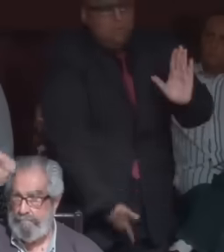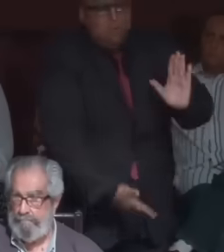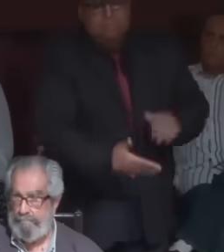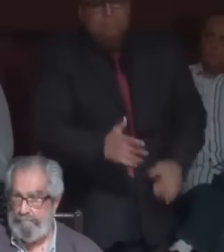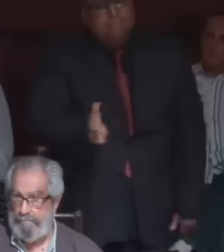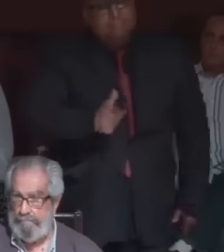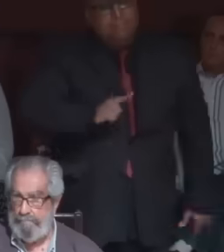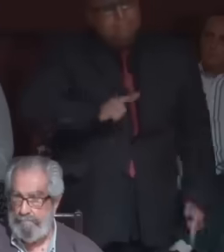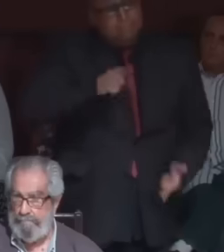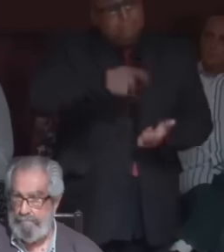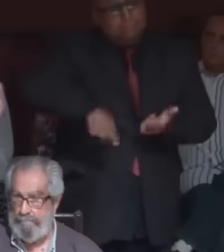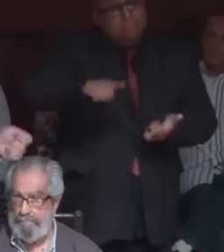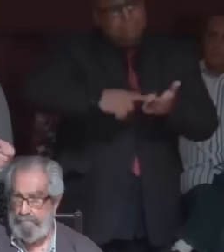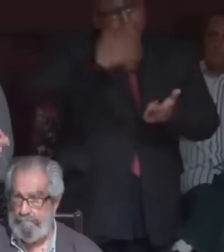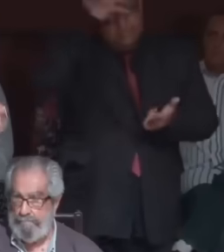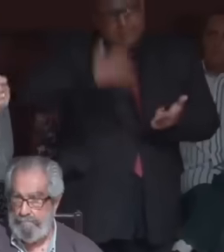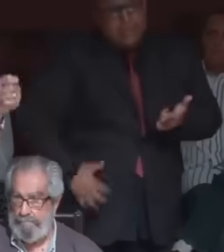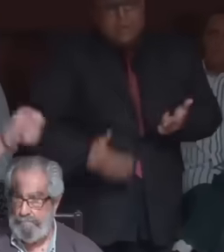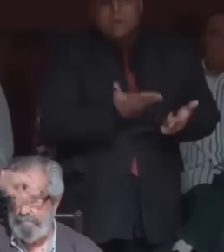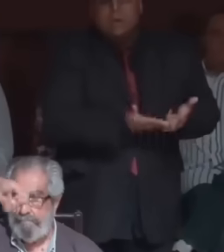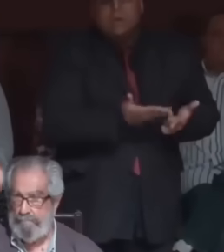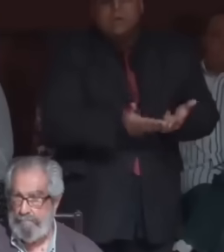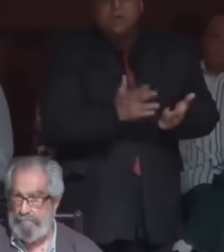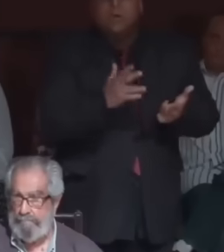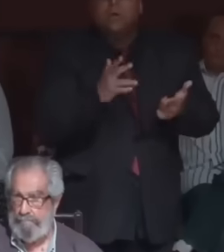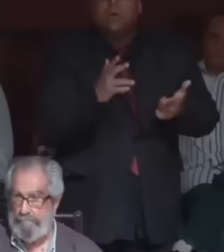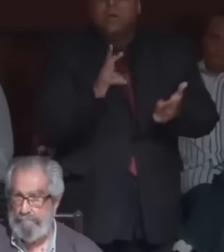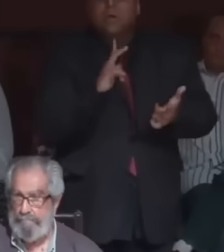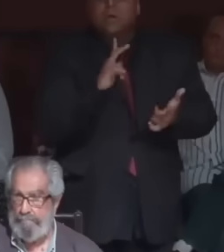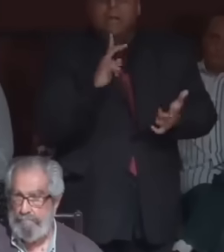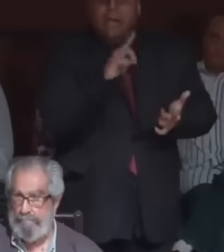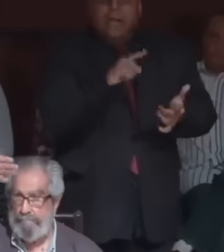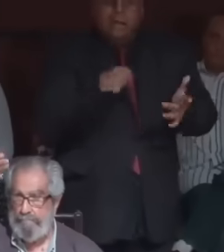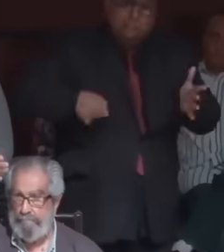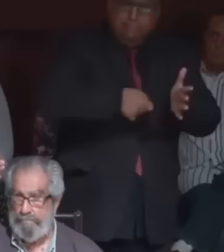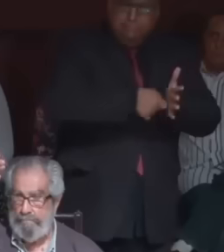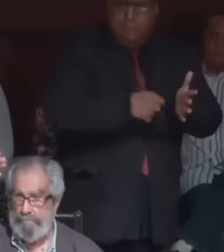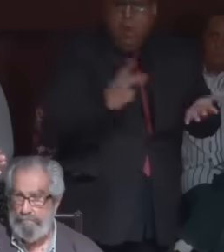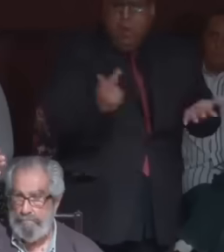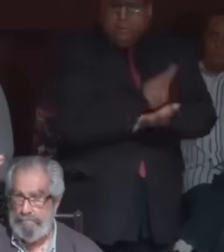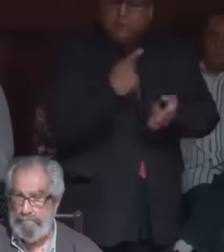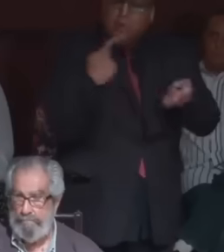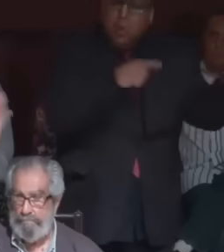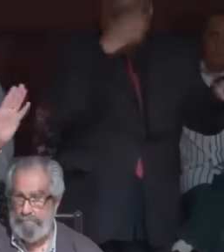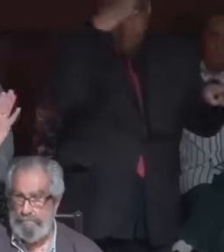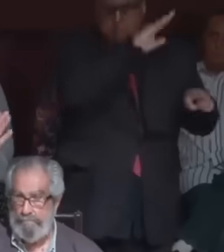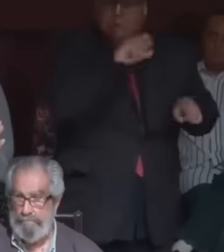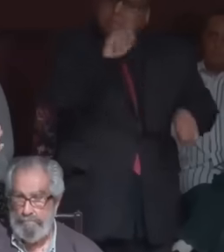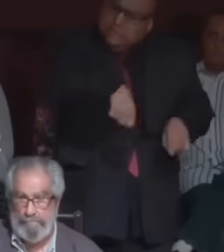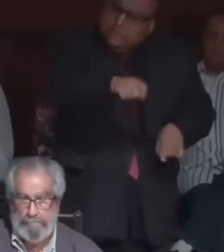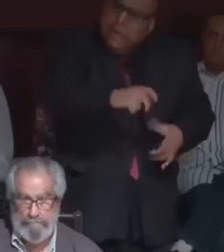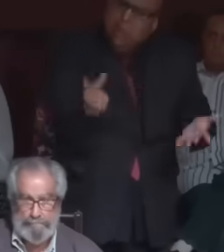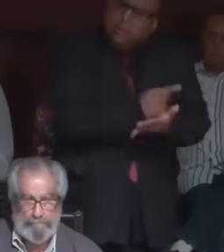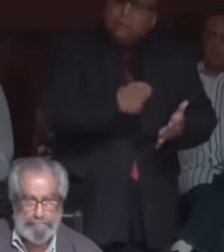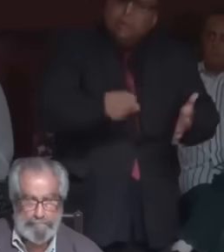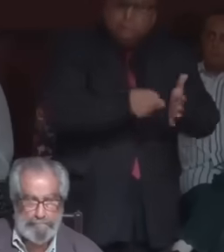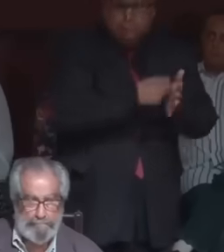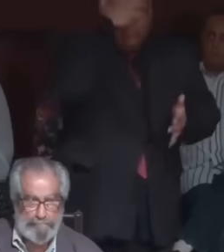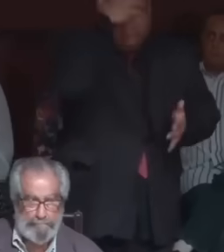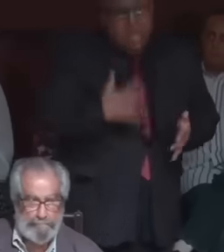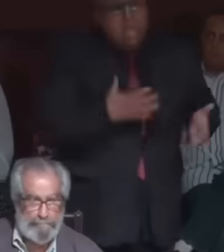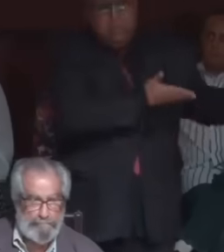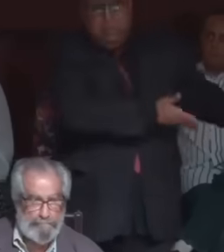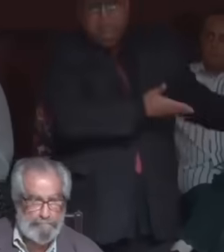Houve uma tragédia, que foi um atentado que ele sofreu. Não nego, não estou aqui para negar.